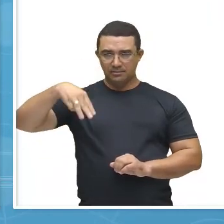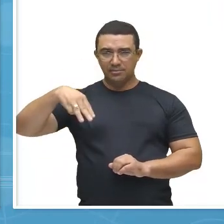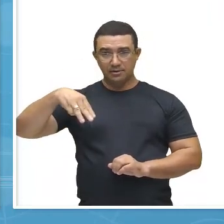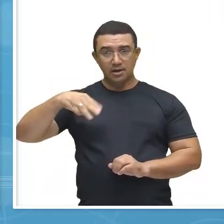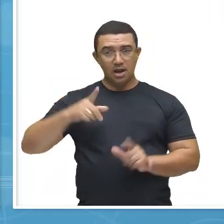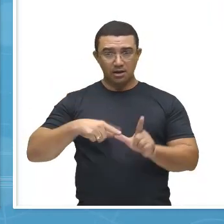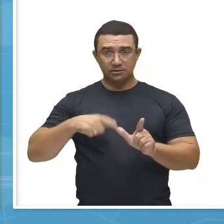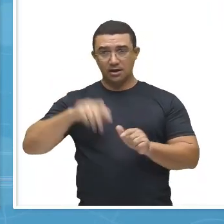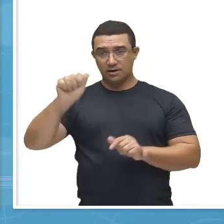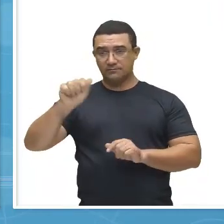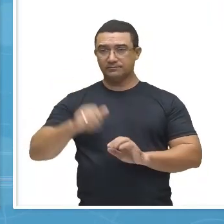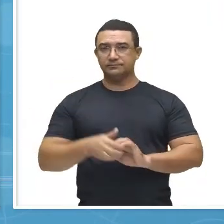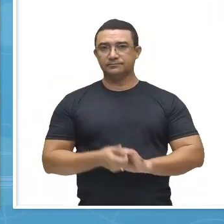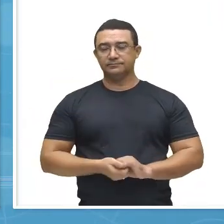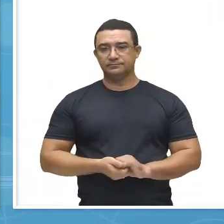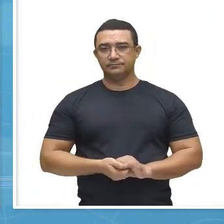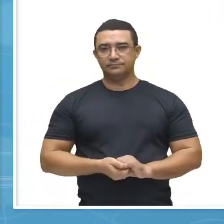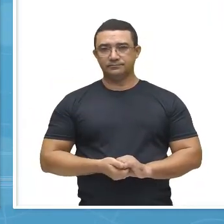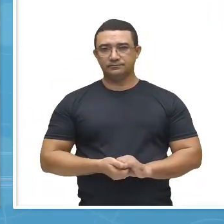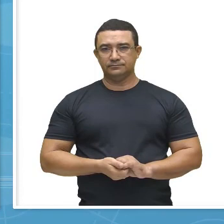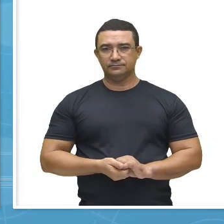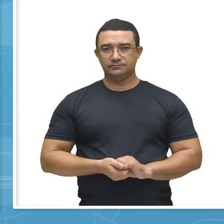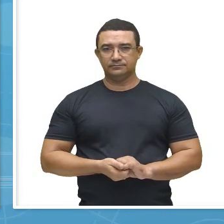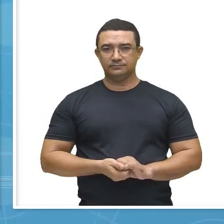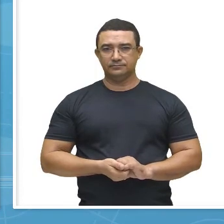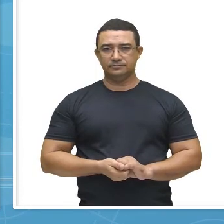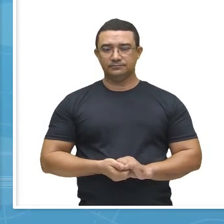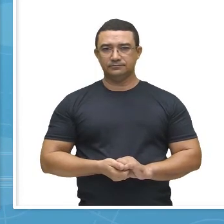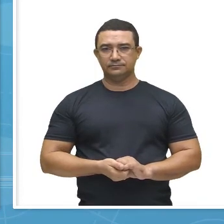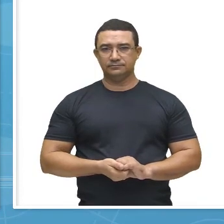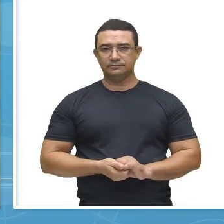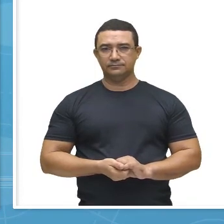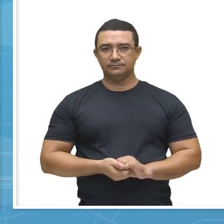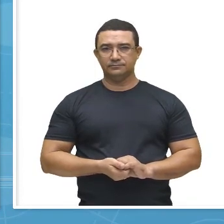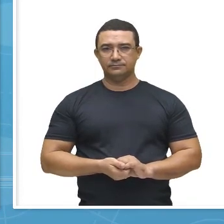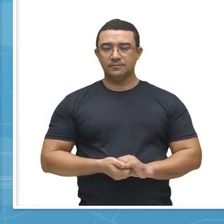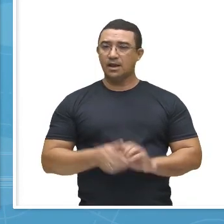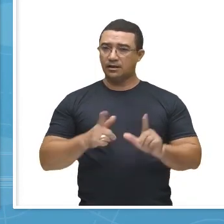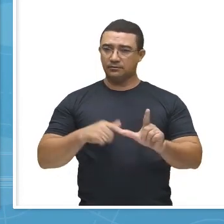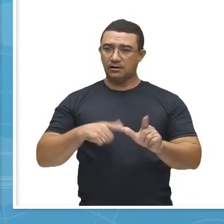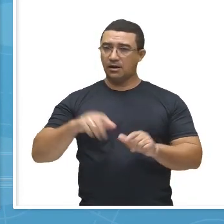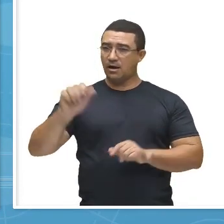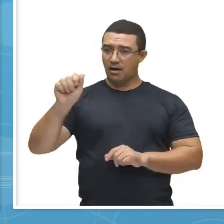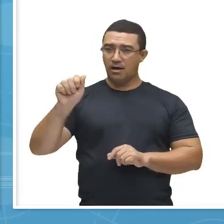bacana. Ana Gabriele, da Escola Ernesto Pinho Filho, letra A.